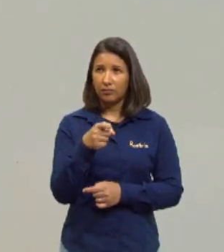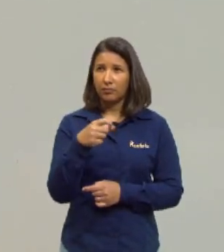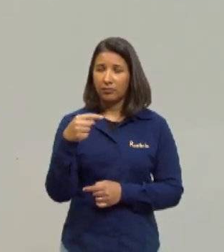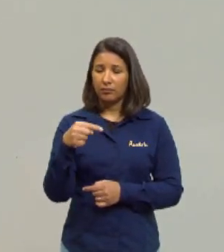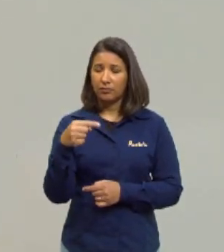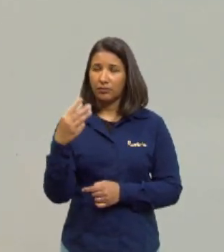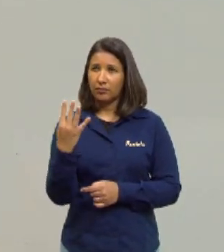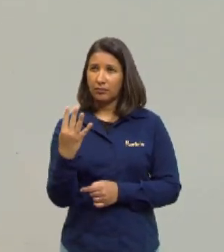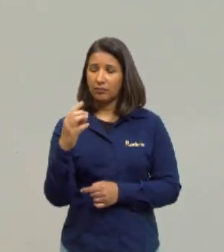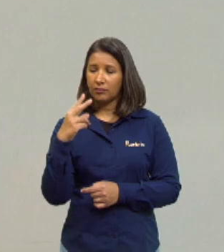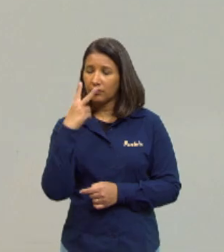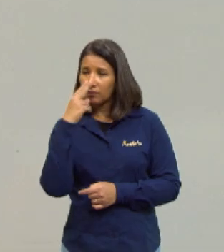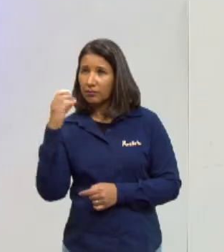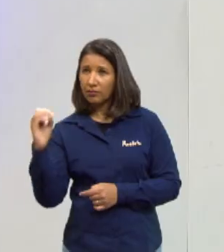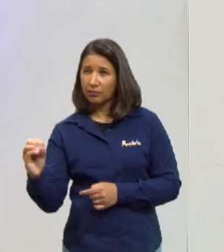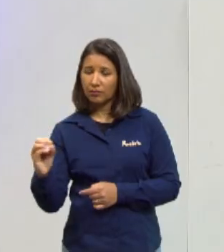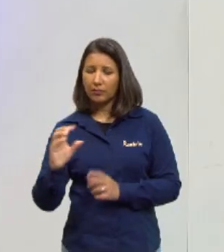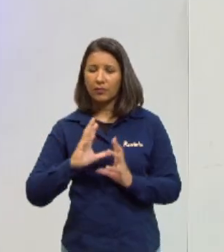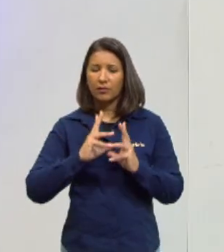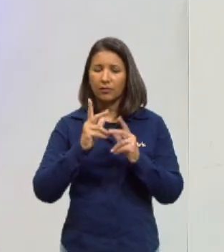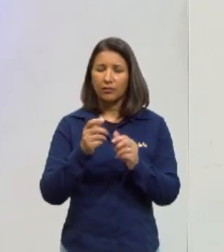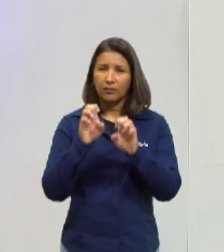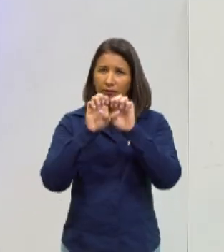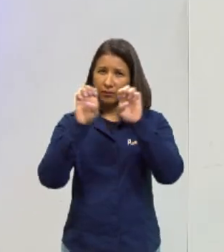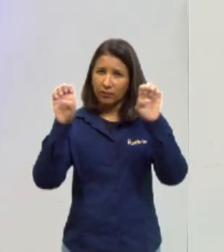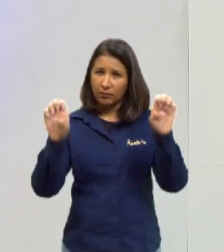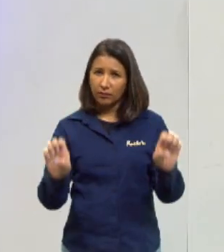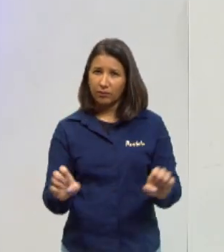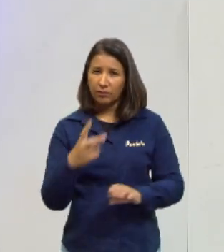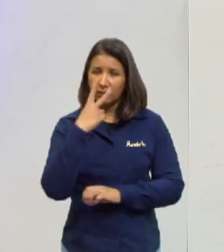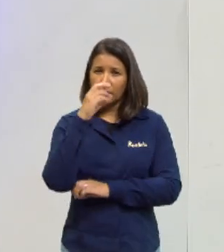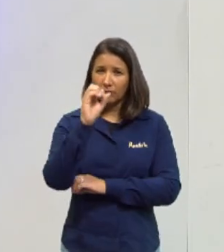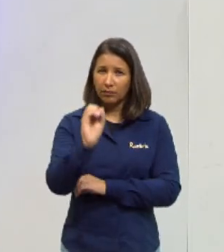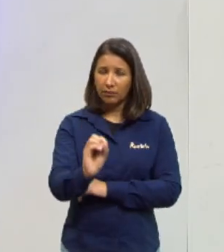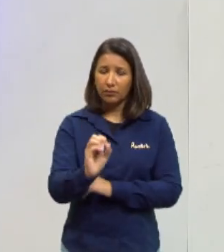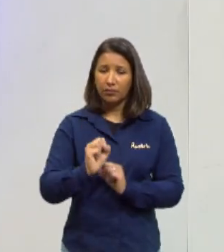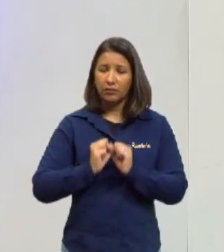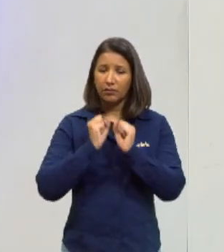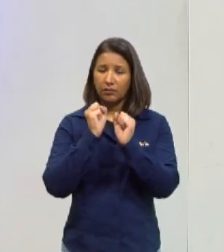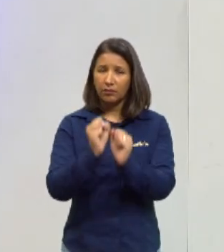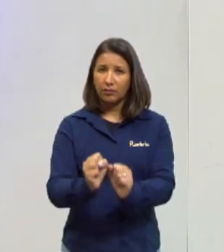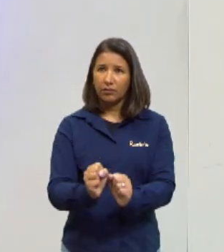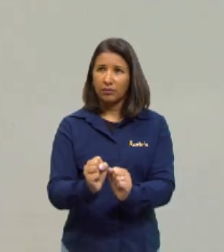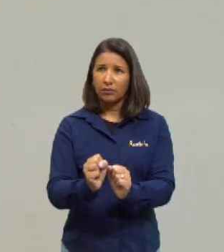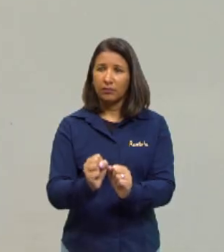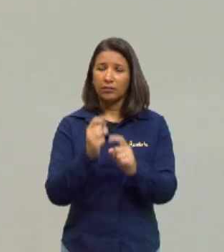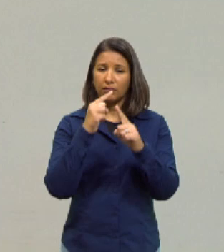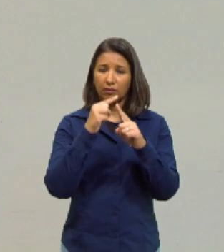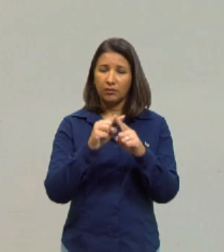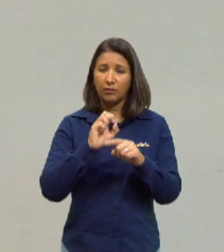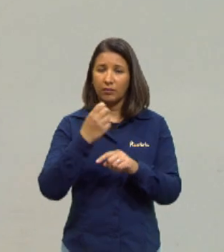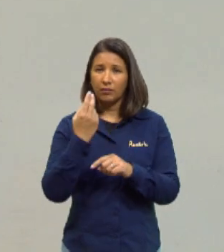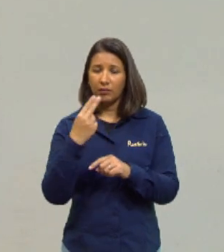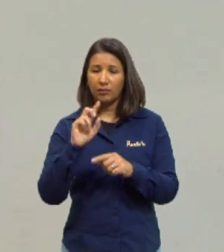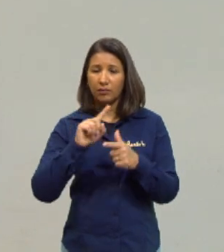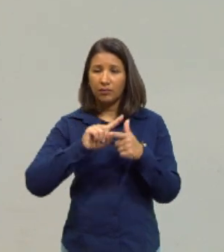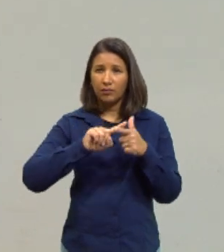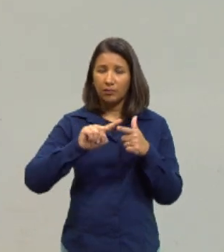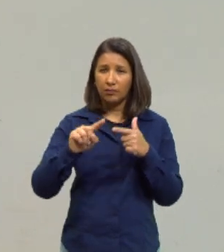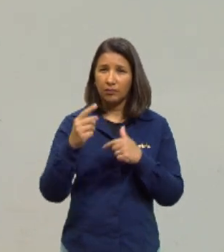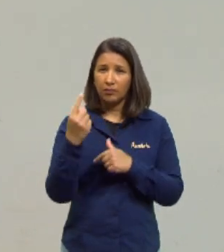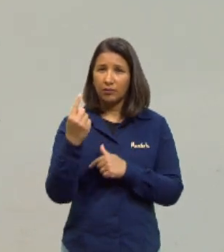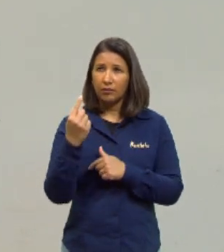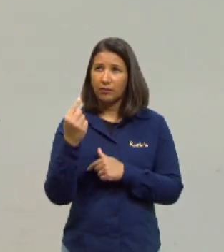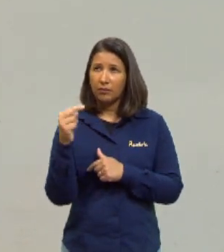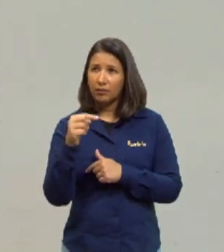menos 4 igual a zero. Toda equação igual a zero, posso multiplicar ou dividir por menos 1. Para